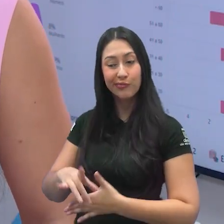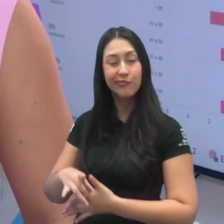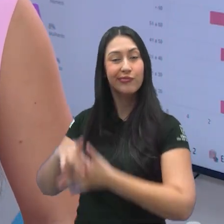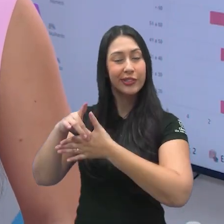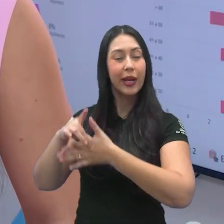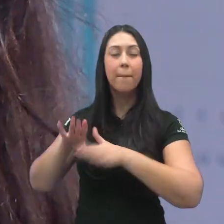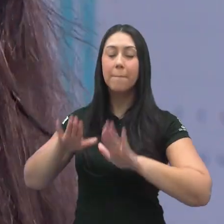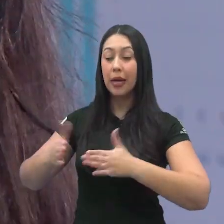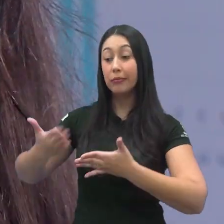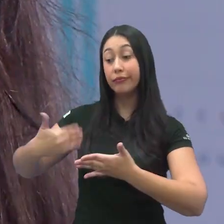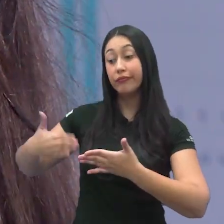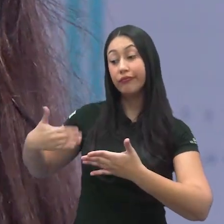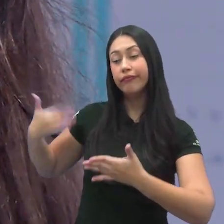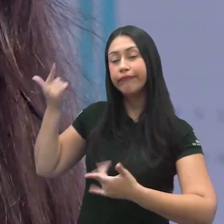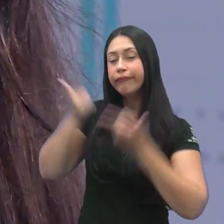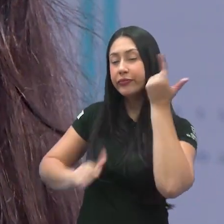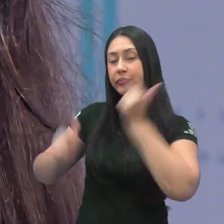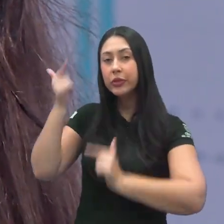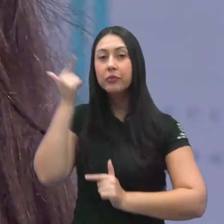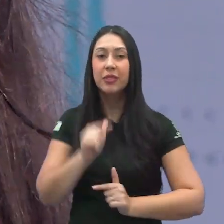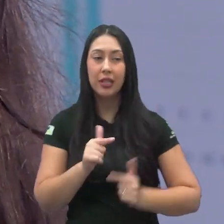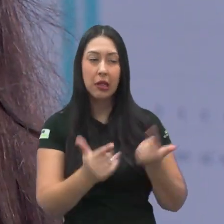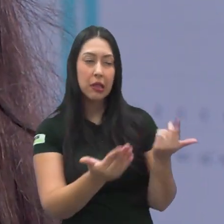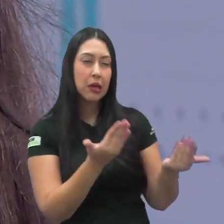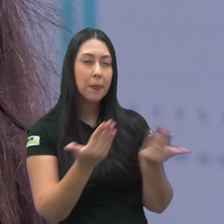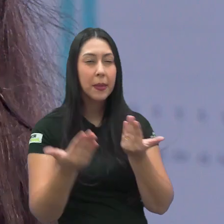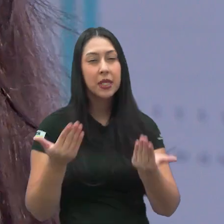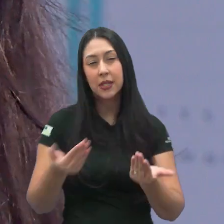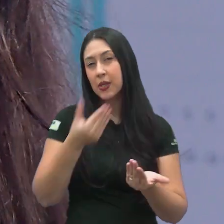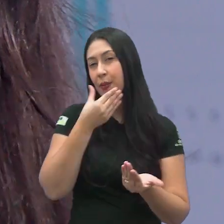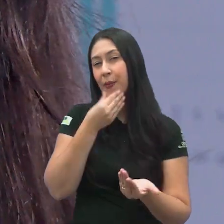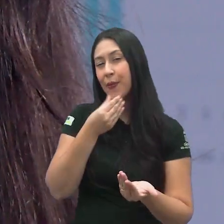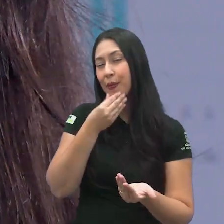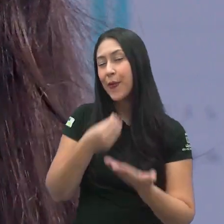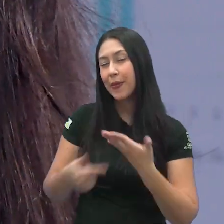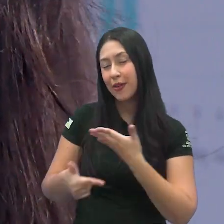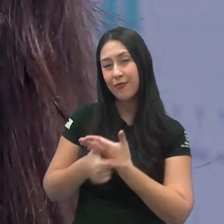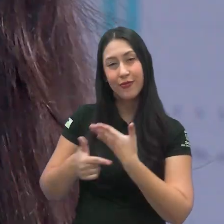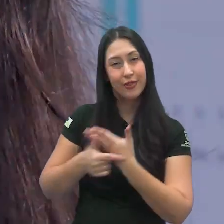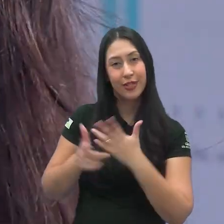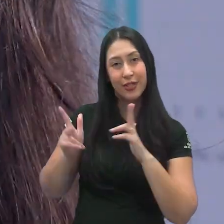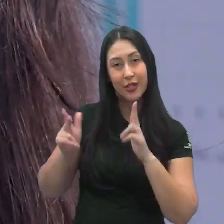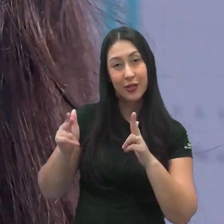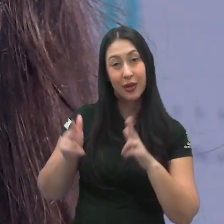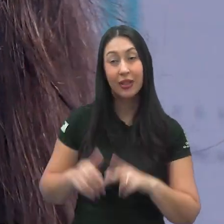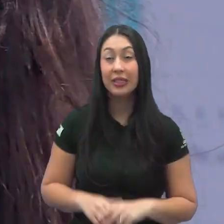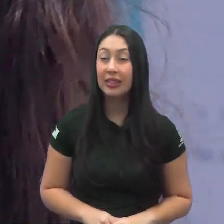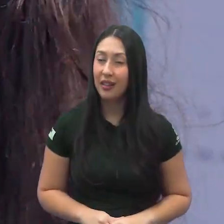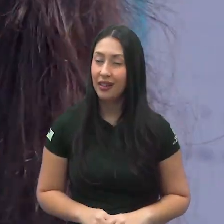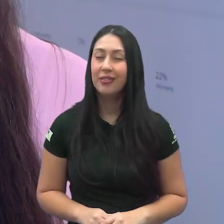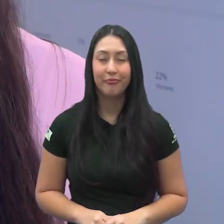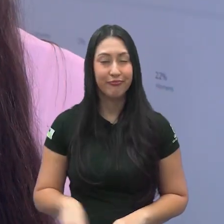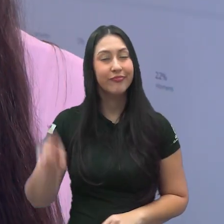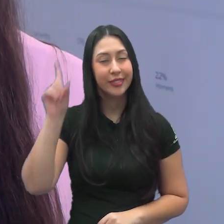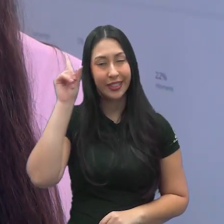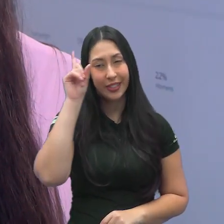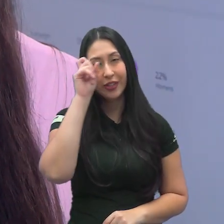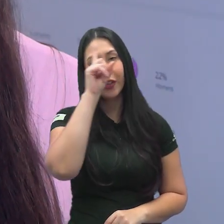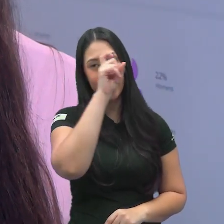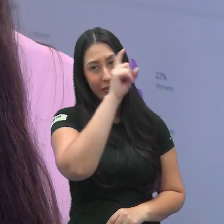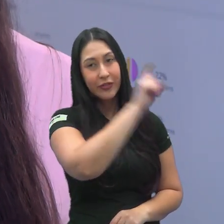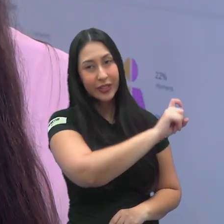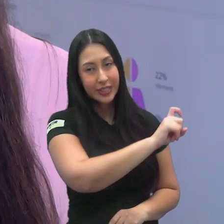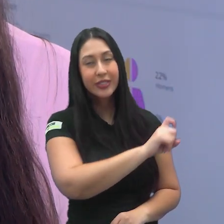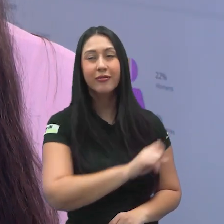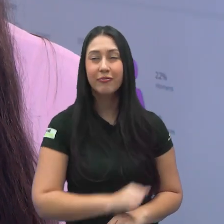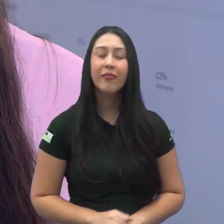de liderança, precisou vencer muitas barreiras e comparações com homens que exerciam a mesma função. Olha, não foi